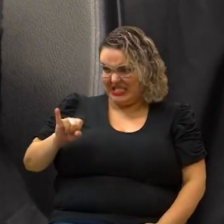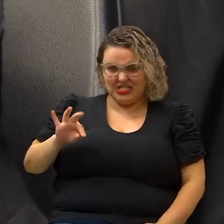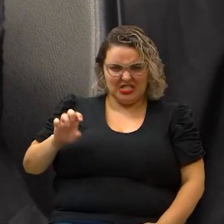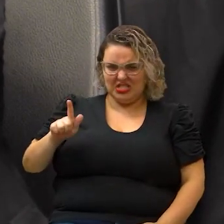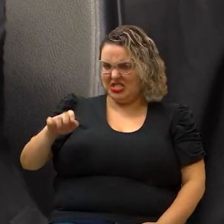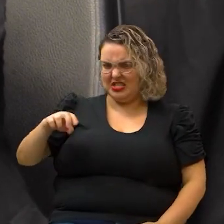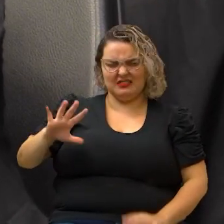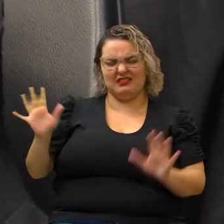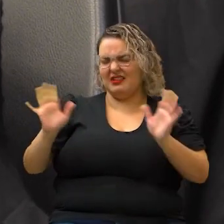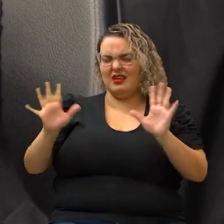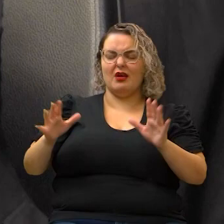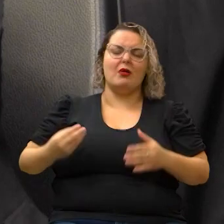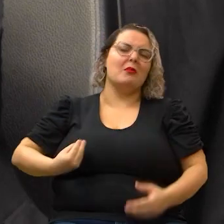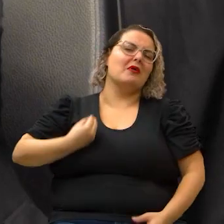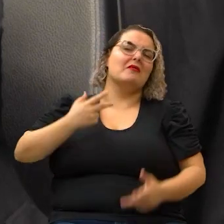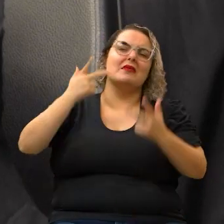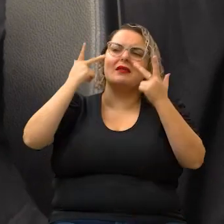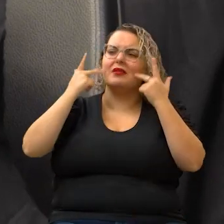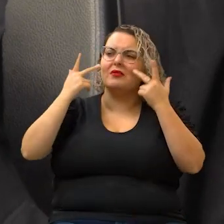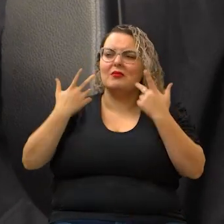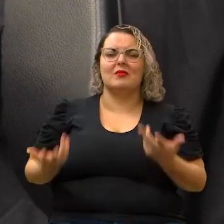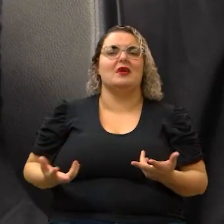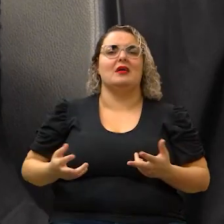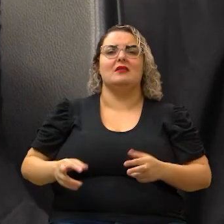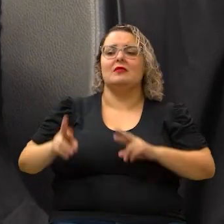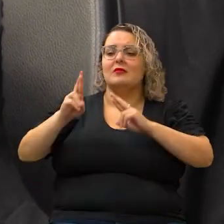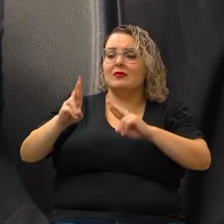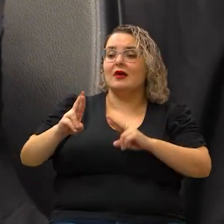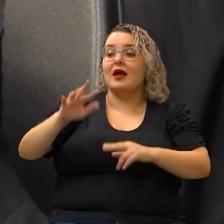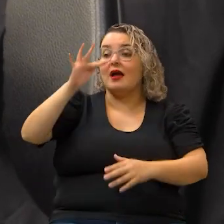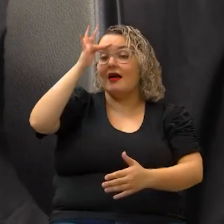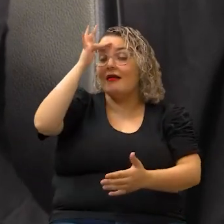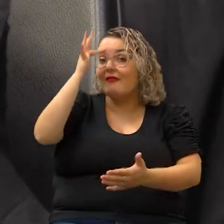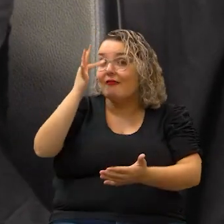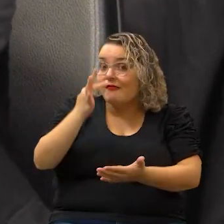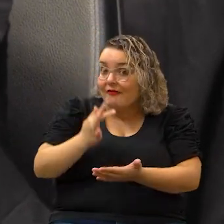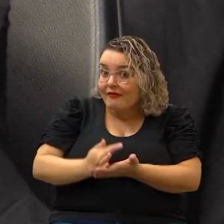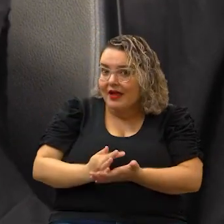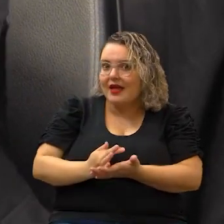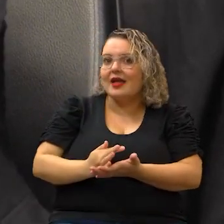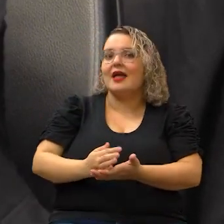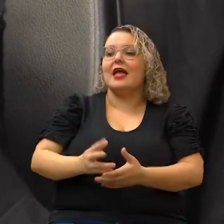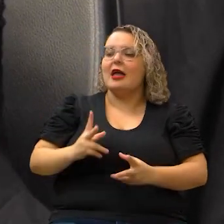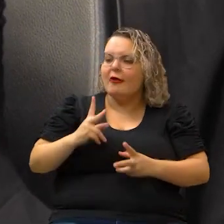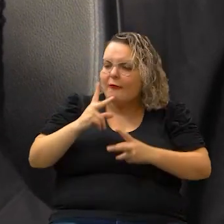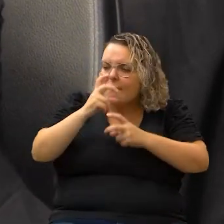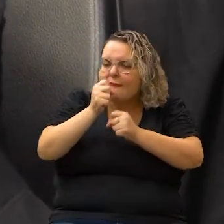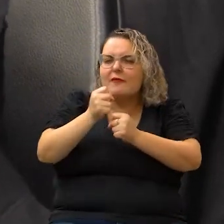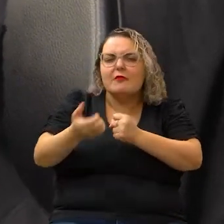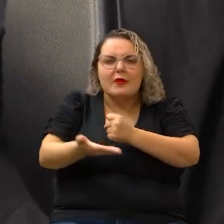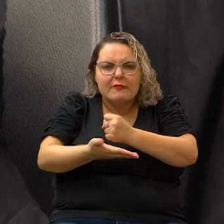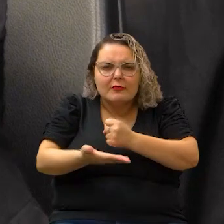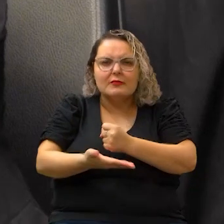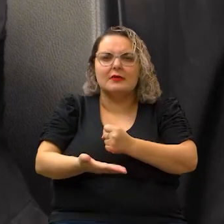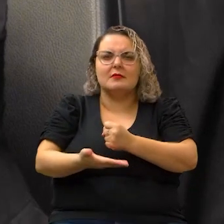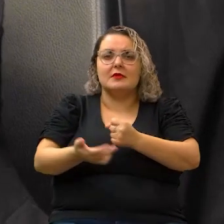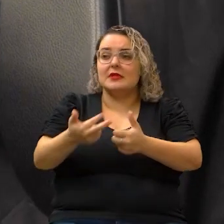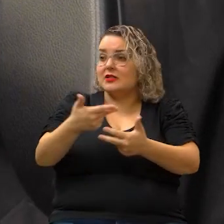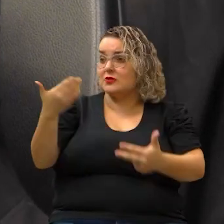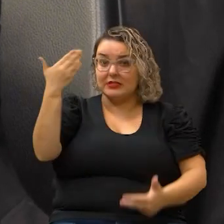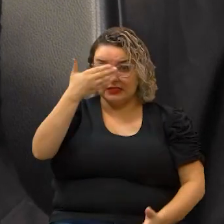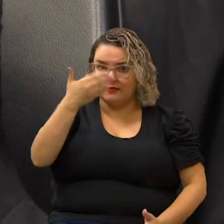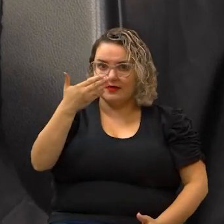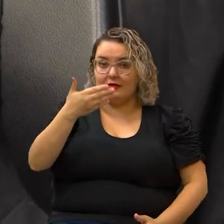são legais. Viver uma vida tranquila, ter esperança, a fé é o firme fundamento das coisas que não se vê, mas se espera,